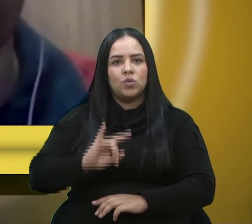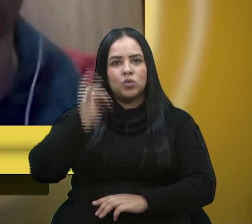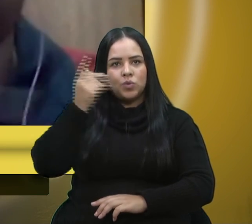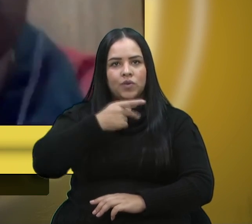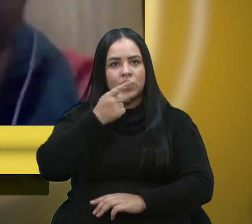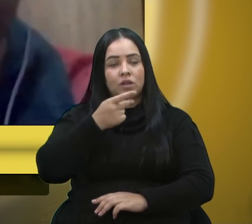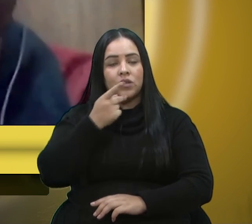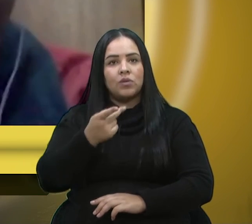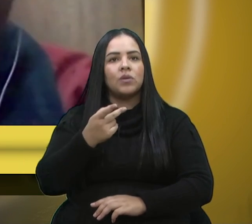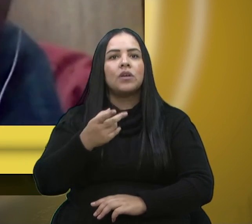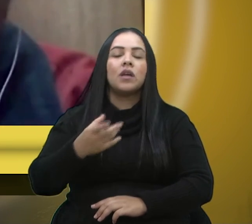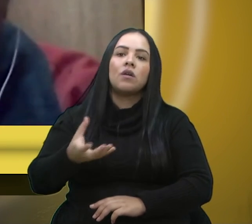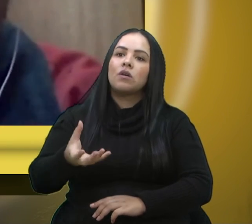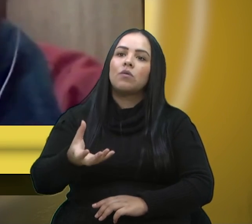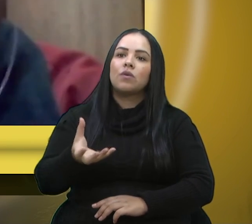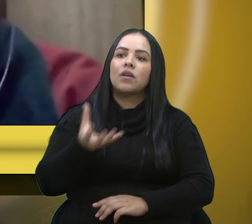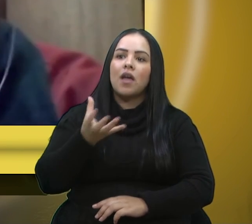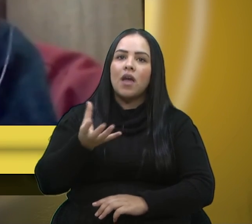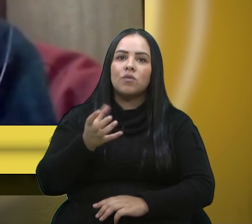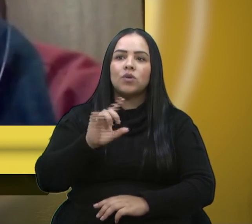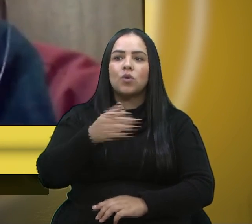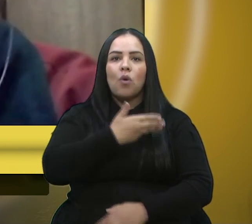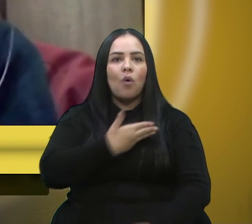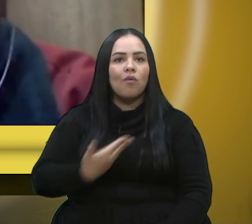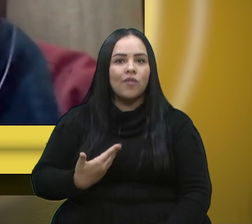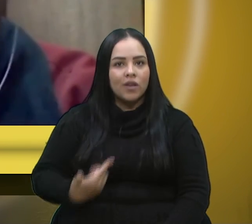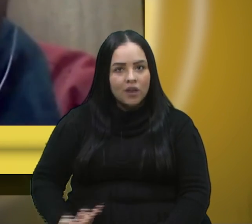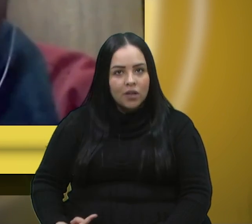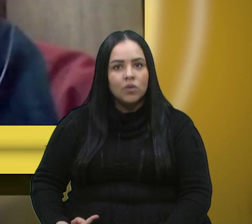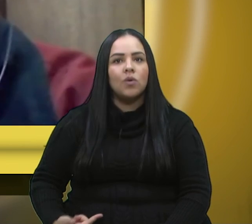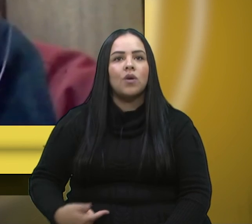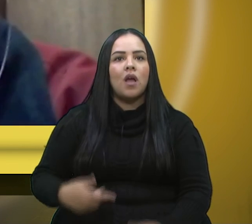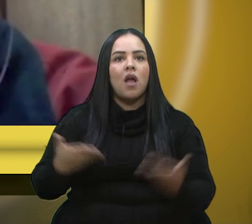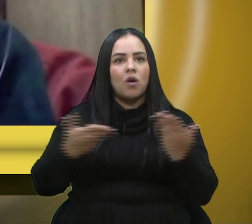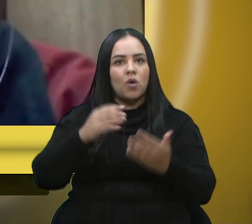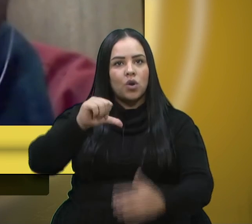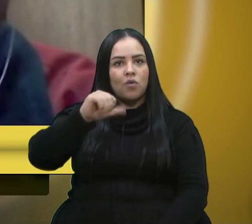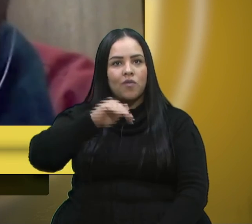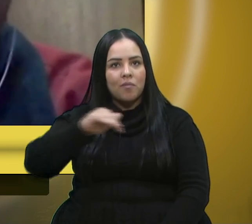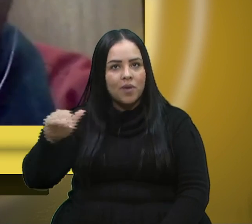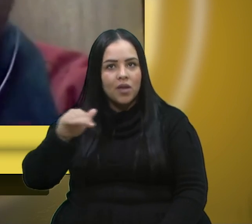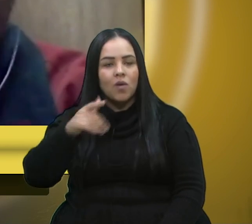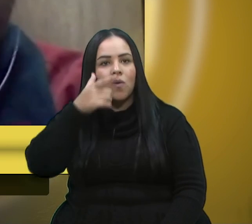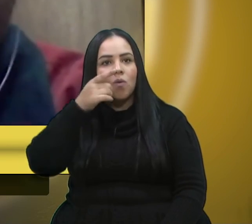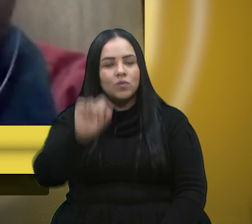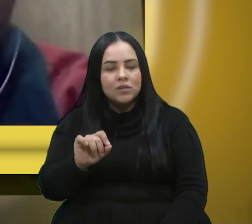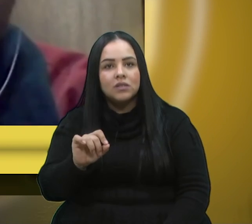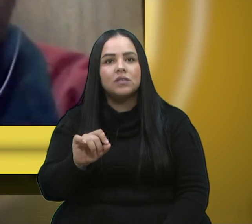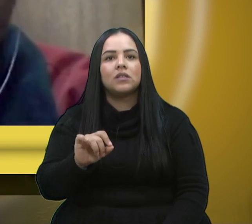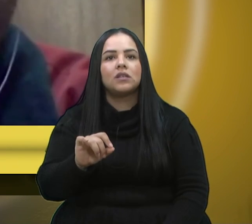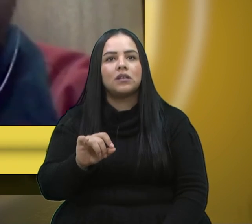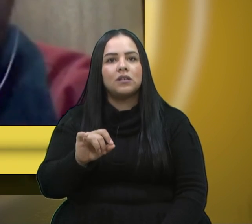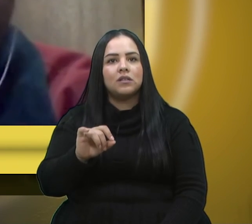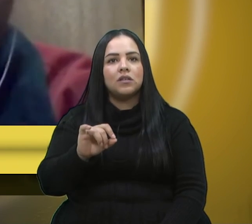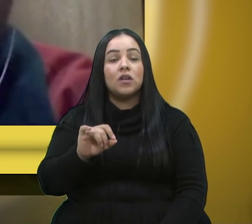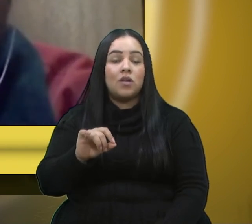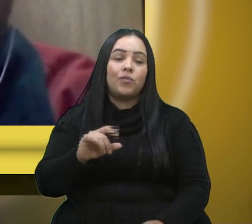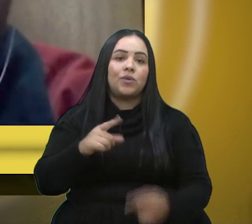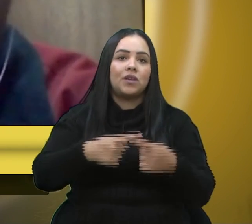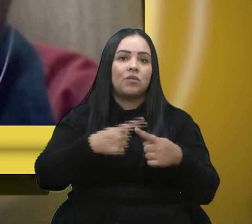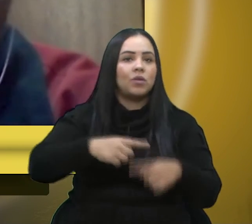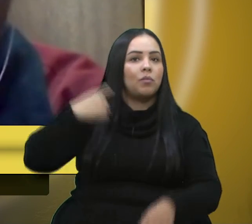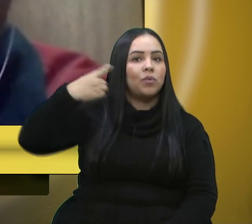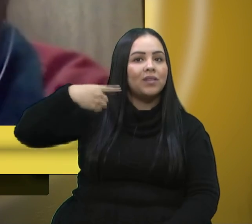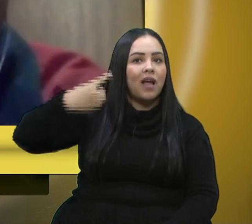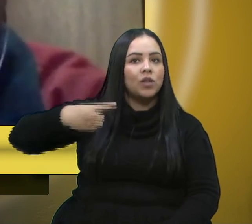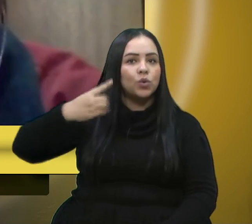espero sinceramente que nessa reunião de agora, às 9h30, ele anuncie algo definitivo para o deputado Burgo, que é o presidente da Comissão de Educação da